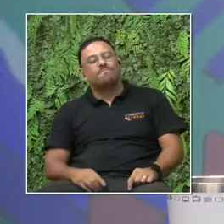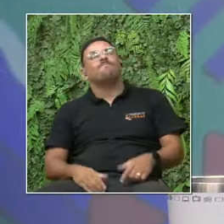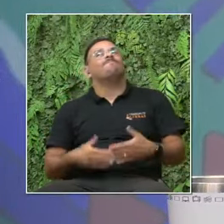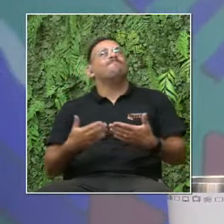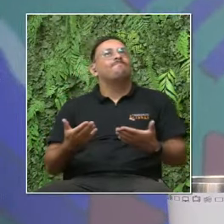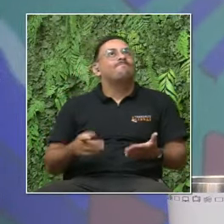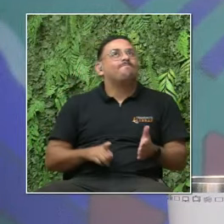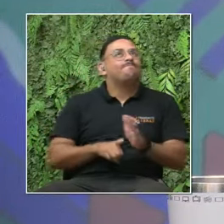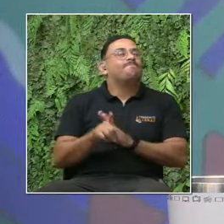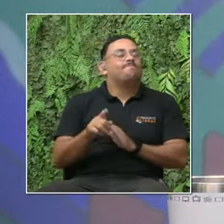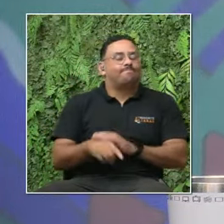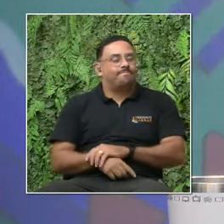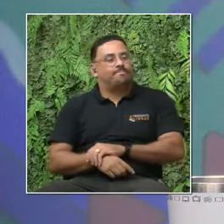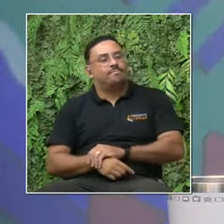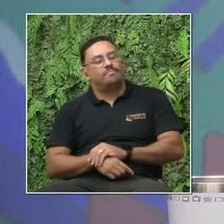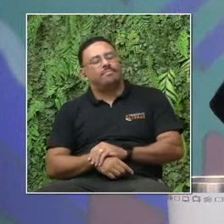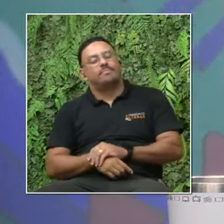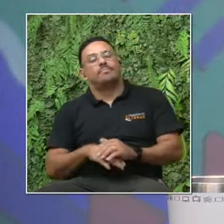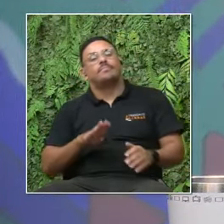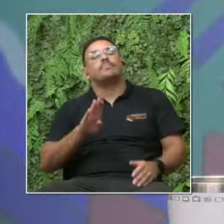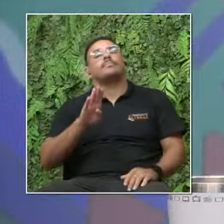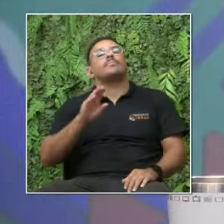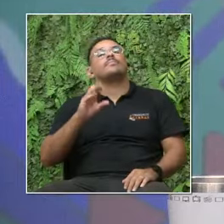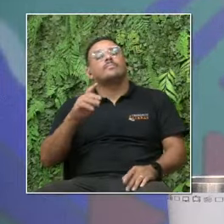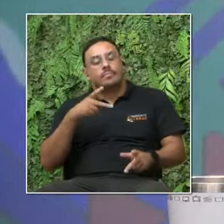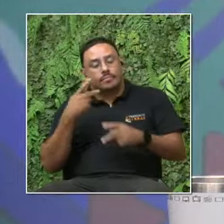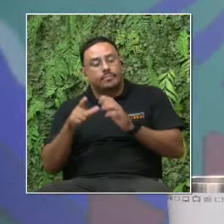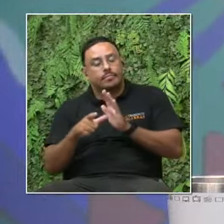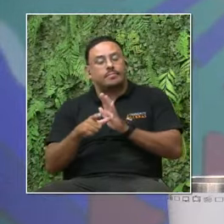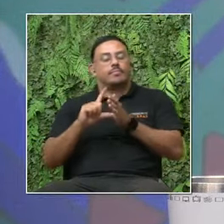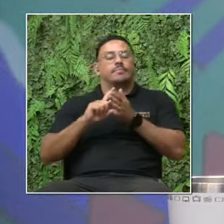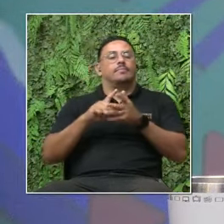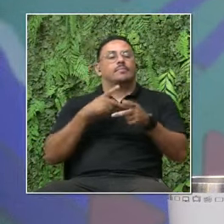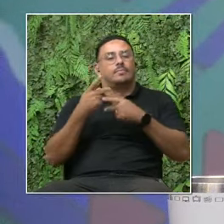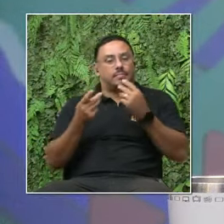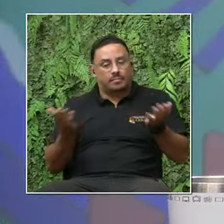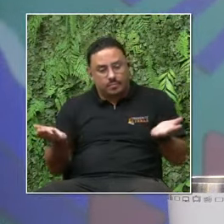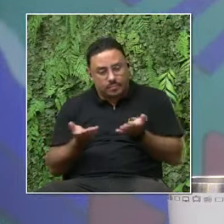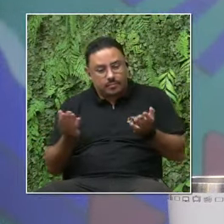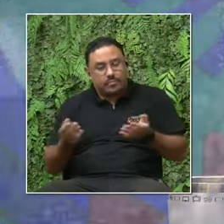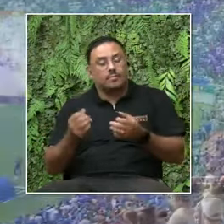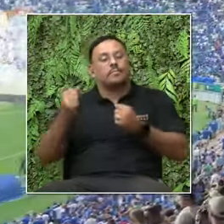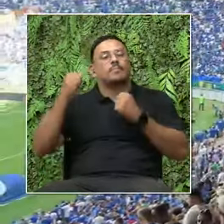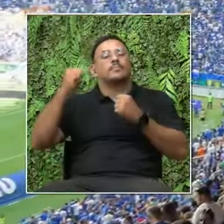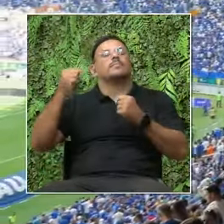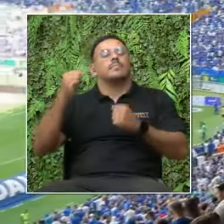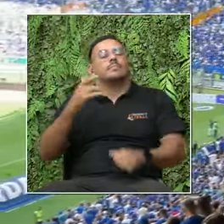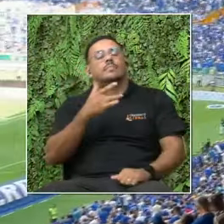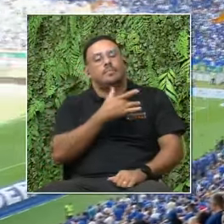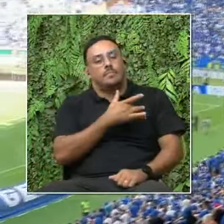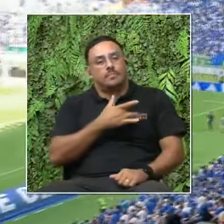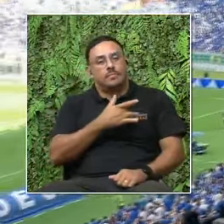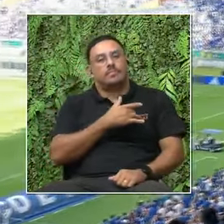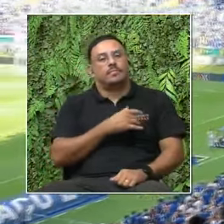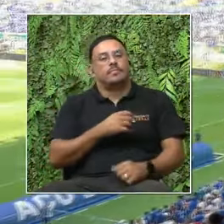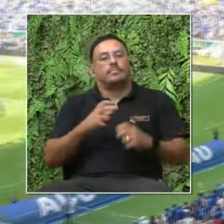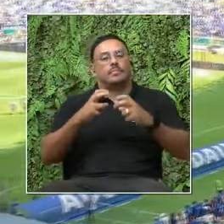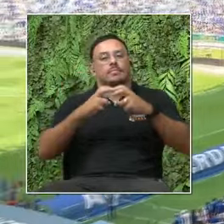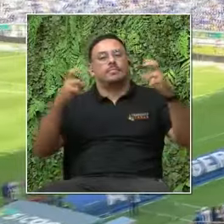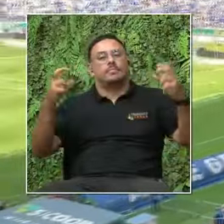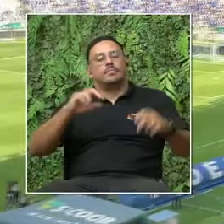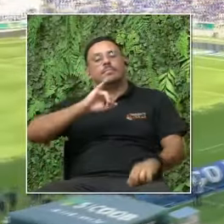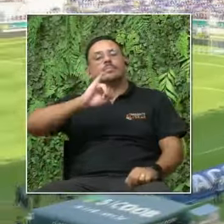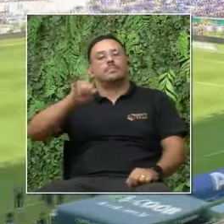assim Bob o fala antes disso nesse momento torcida do Cruzeiro exalta aqui o